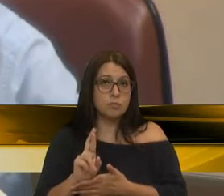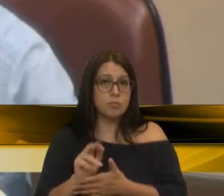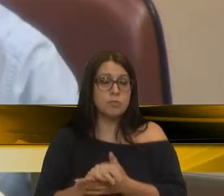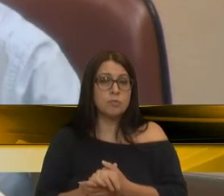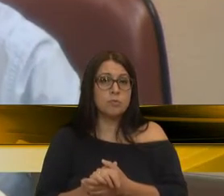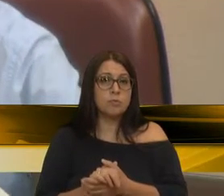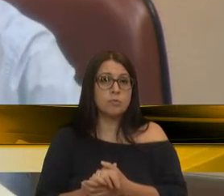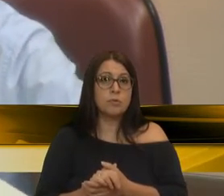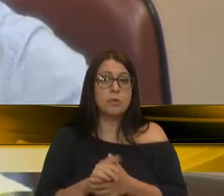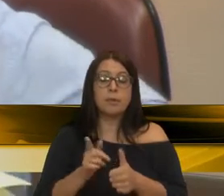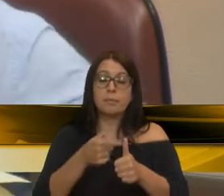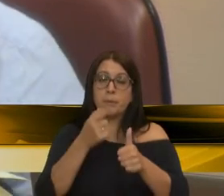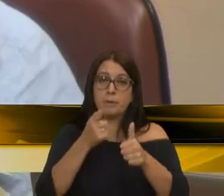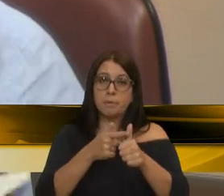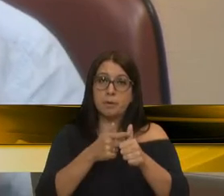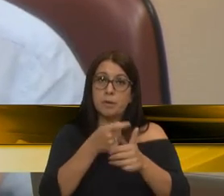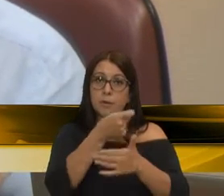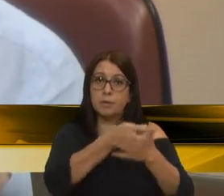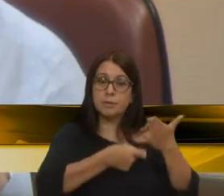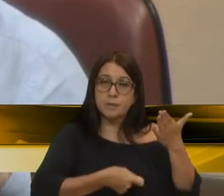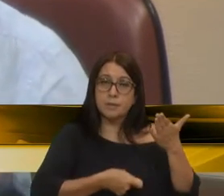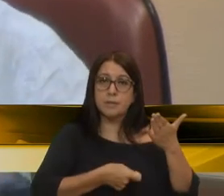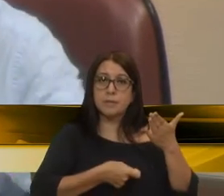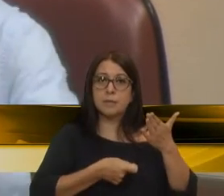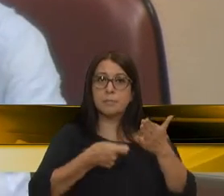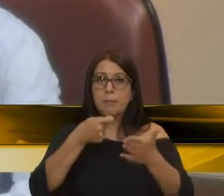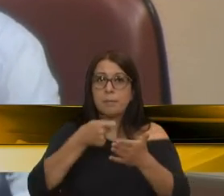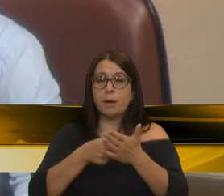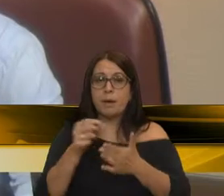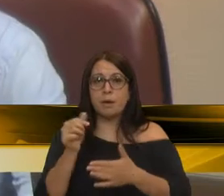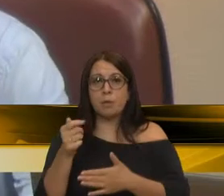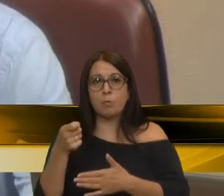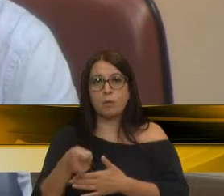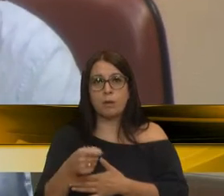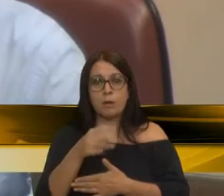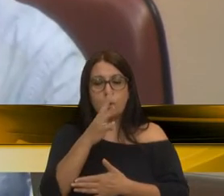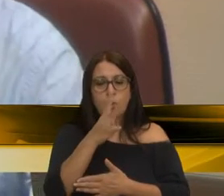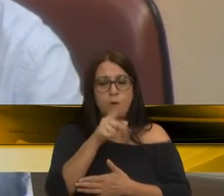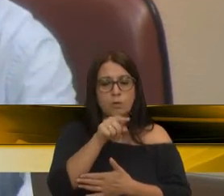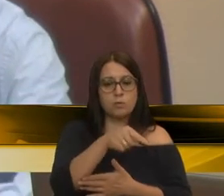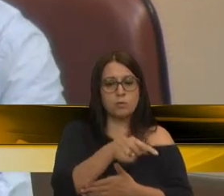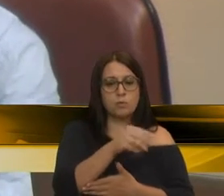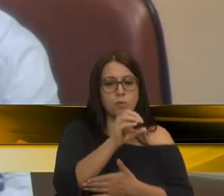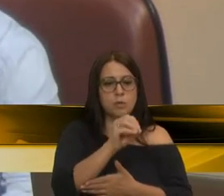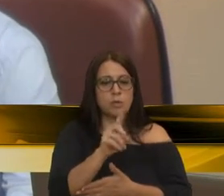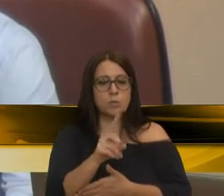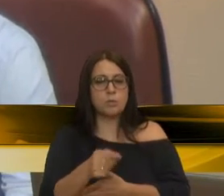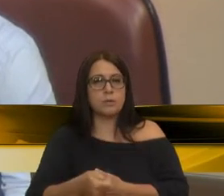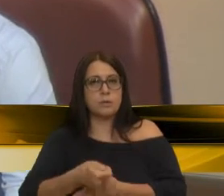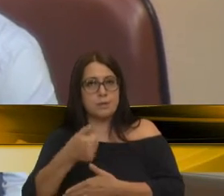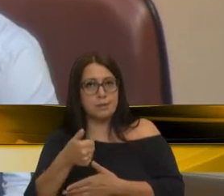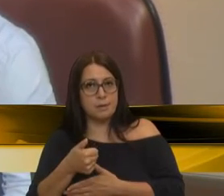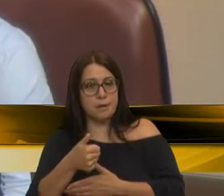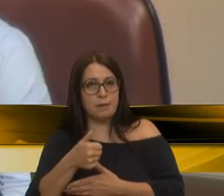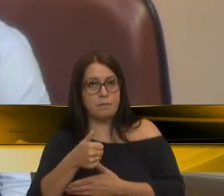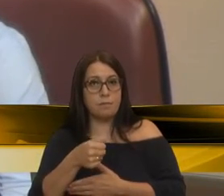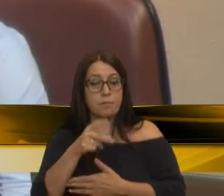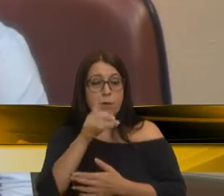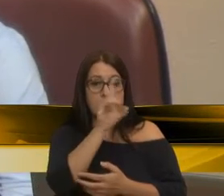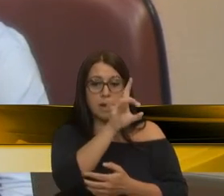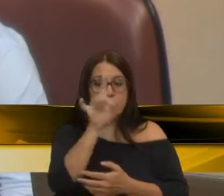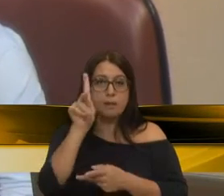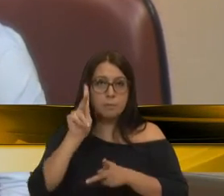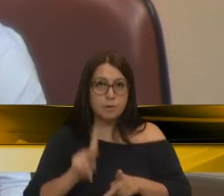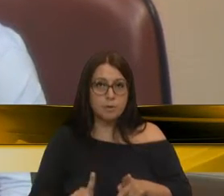primeiro autorização para a cobrança da tarifa de r$4 00 centavos por passageiro durante